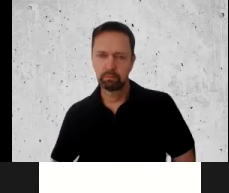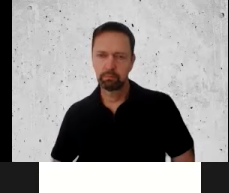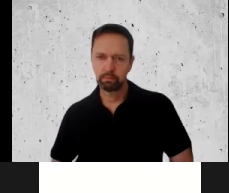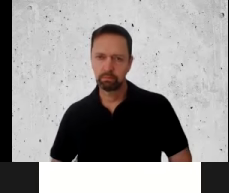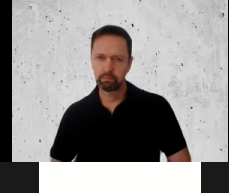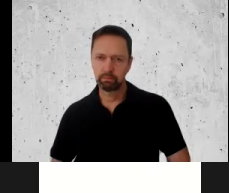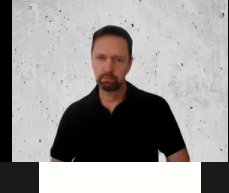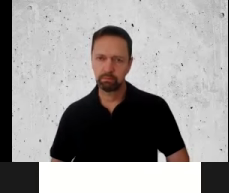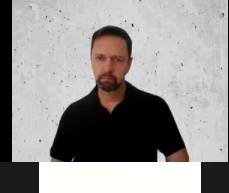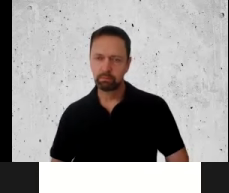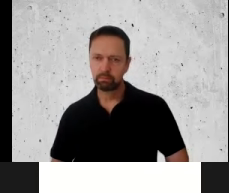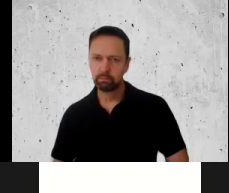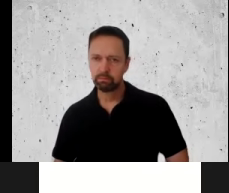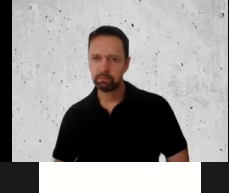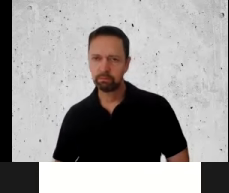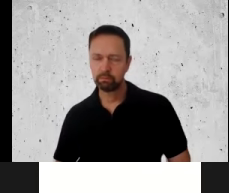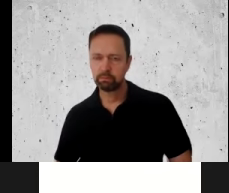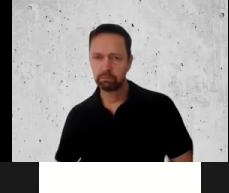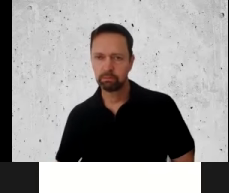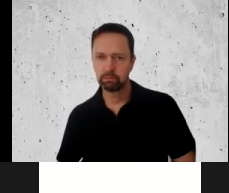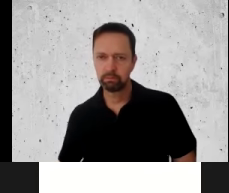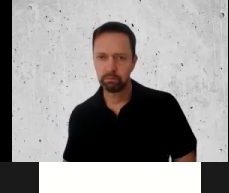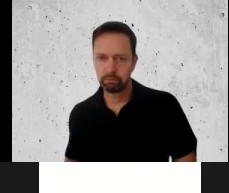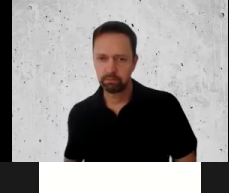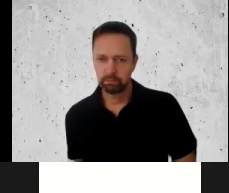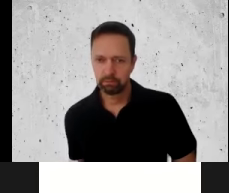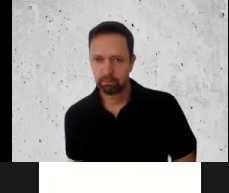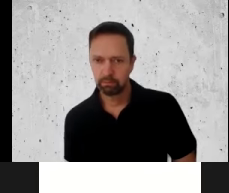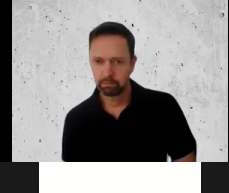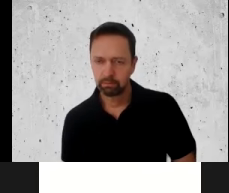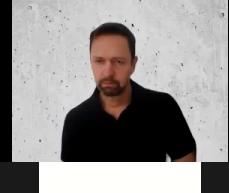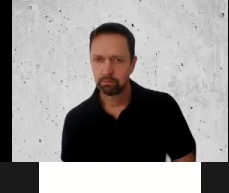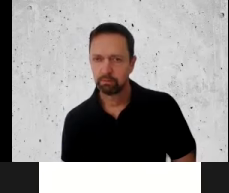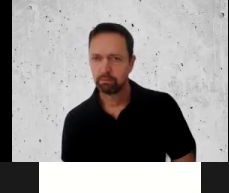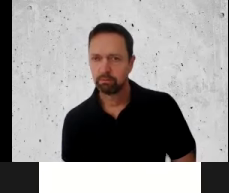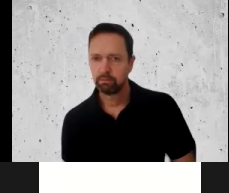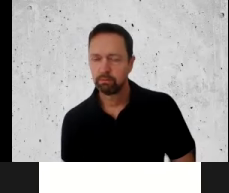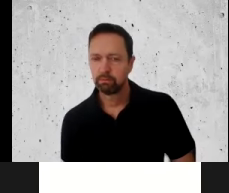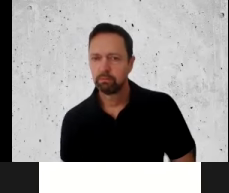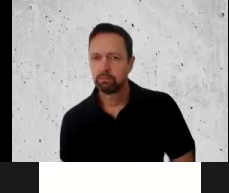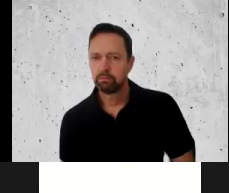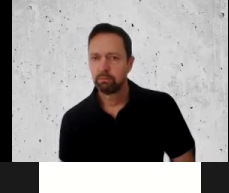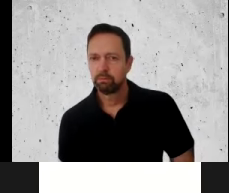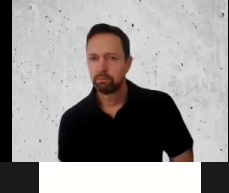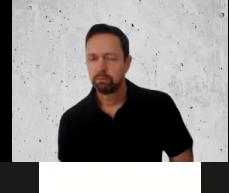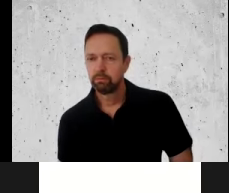JPE, que ela propõe, a partir da consideração das questões econômicas,